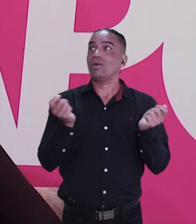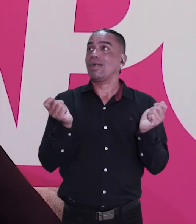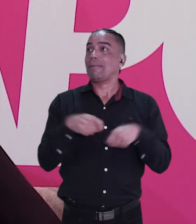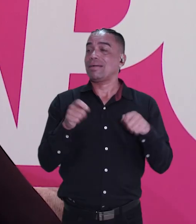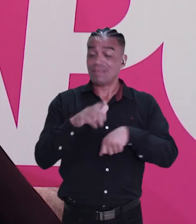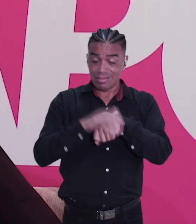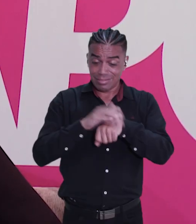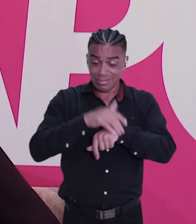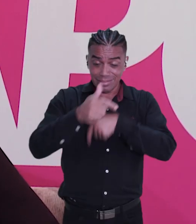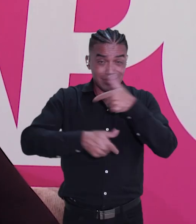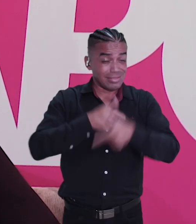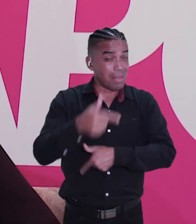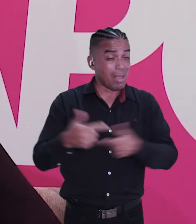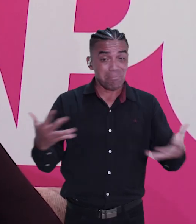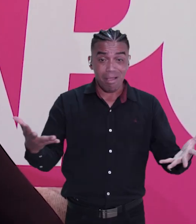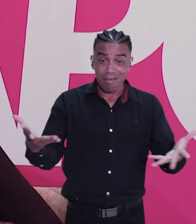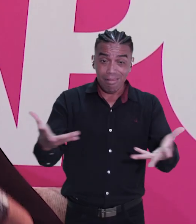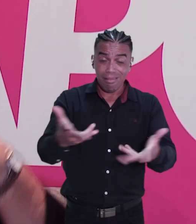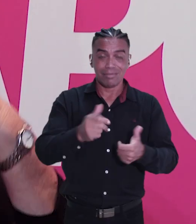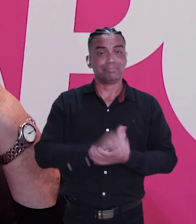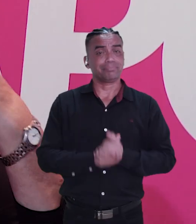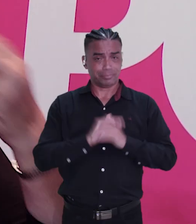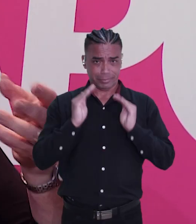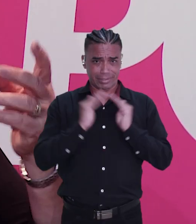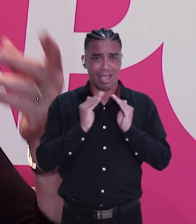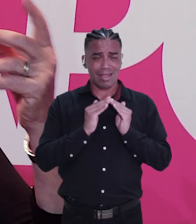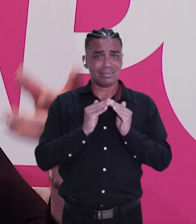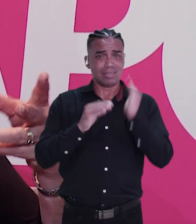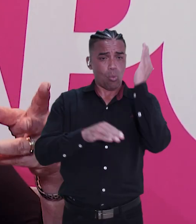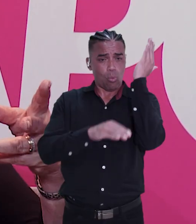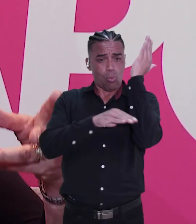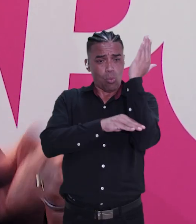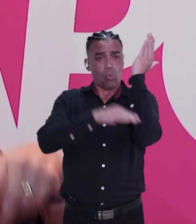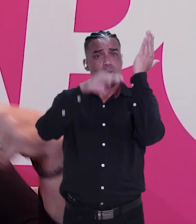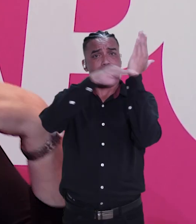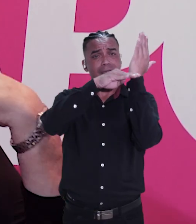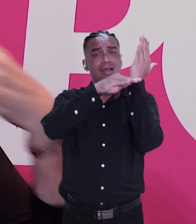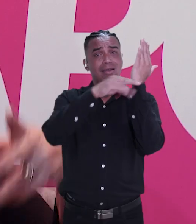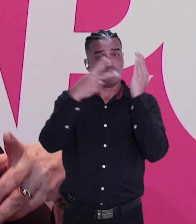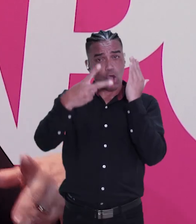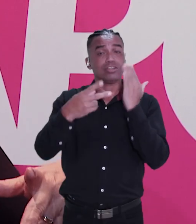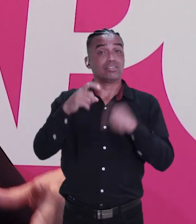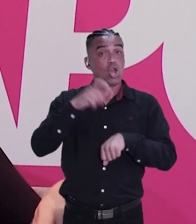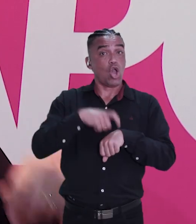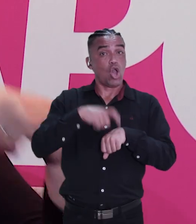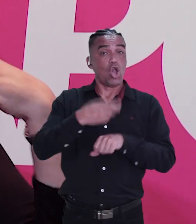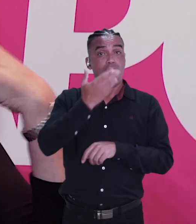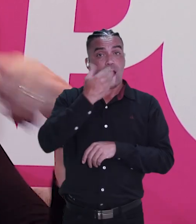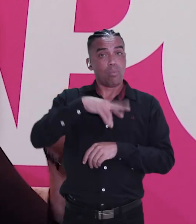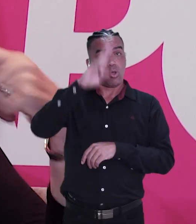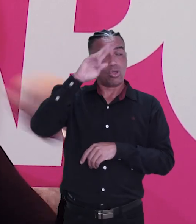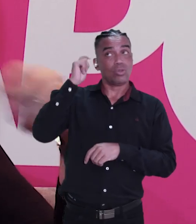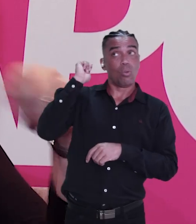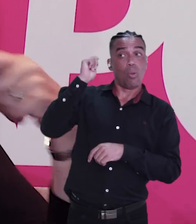trabalho quase inacreditável. Lá em casa são 2 andares. Quando está na hora do almoço, eu toco